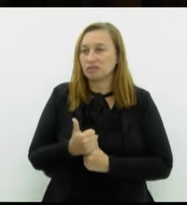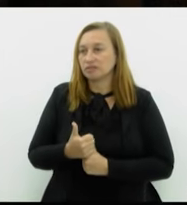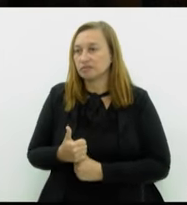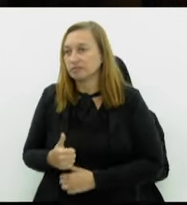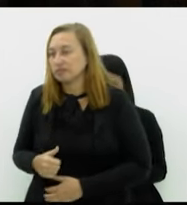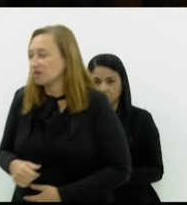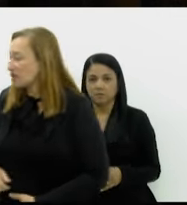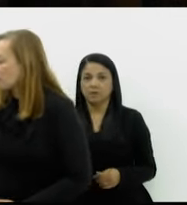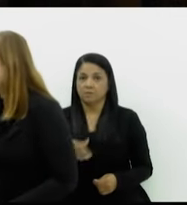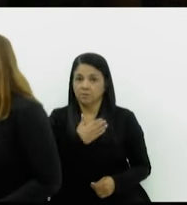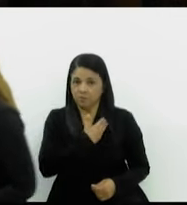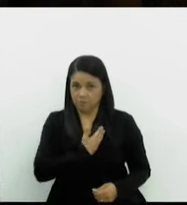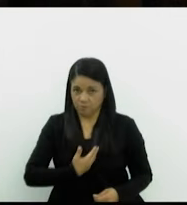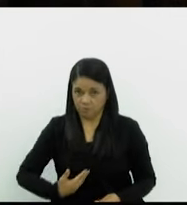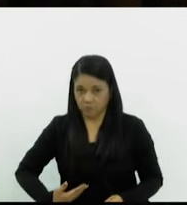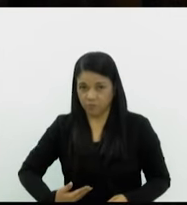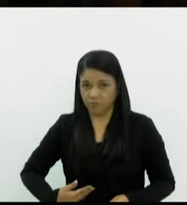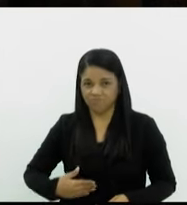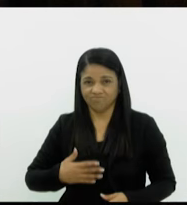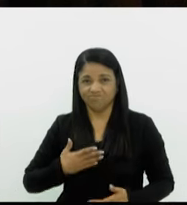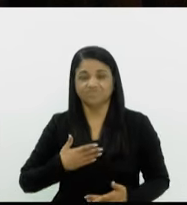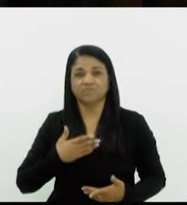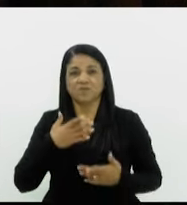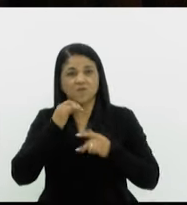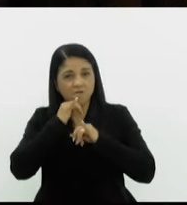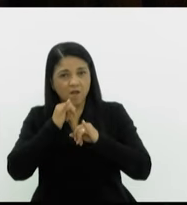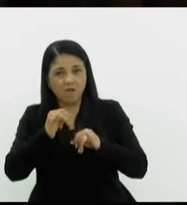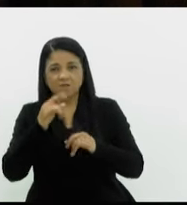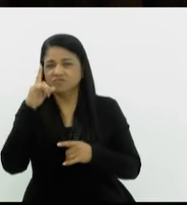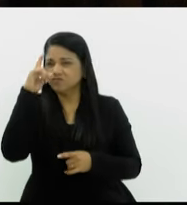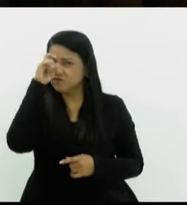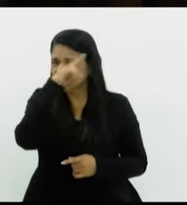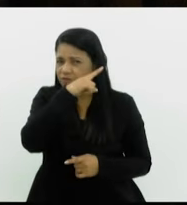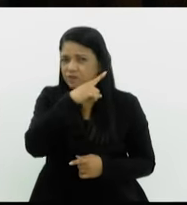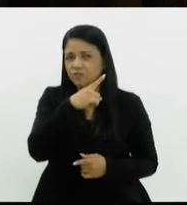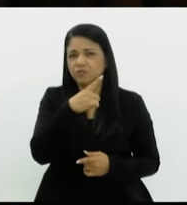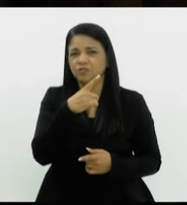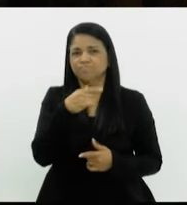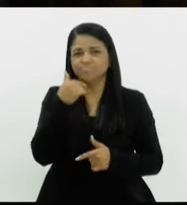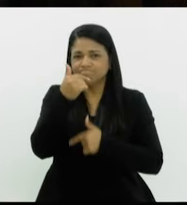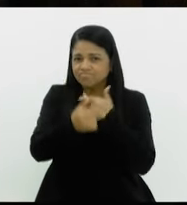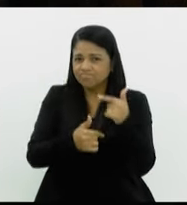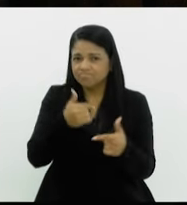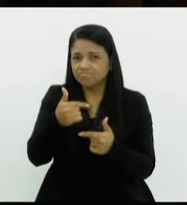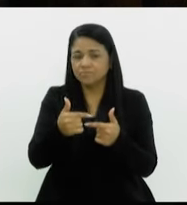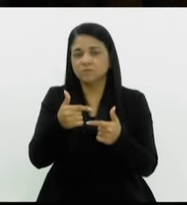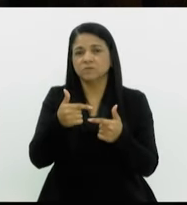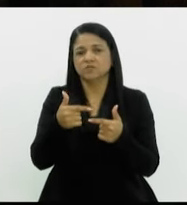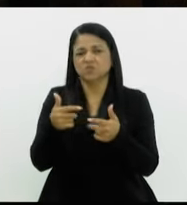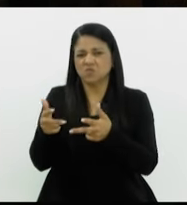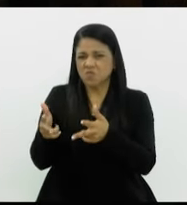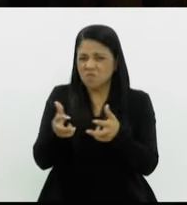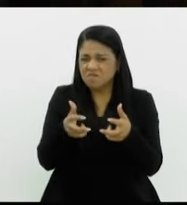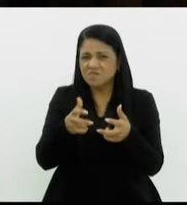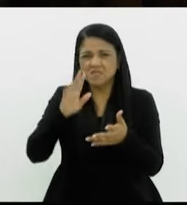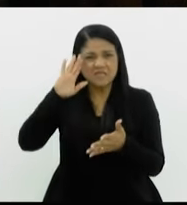e dizer que fica muito difícil tocar as coisas quando a gente observa decisões como